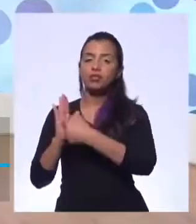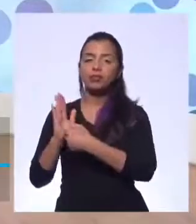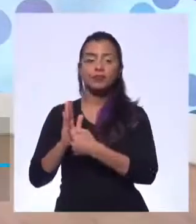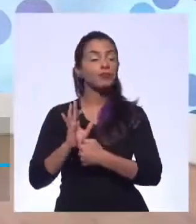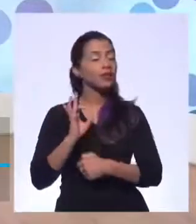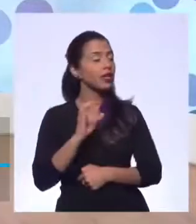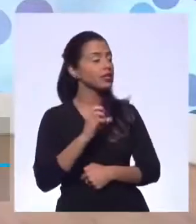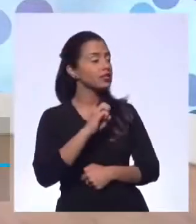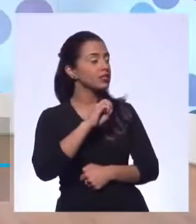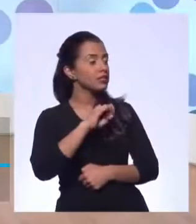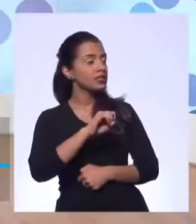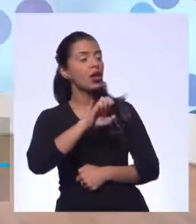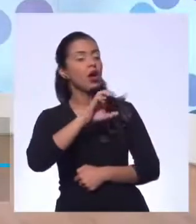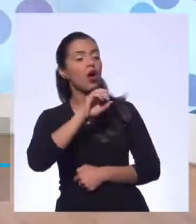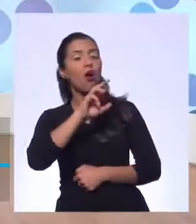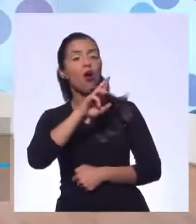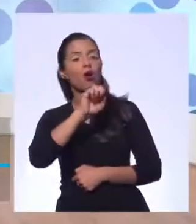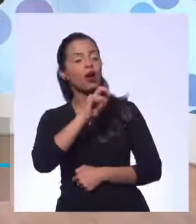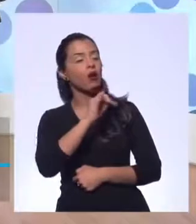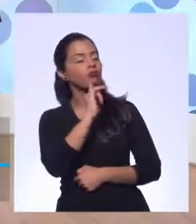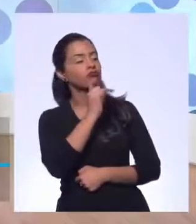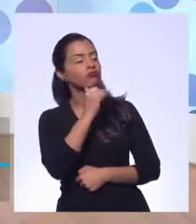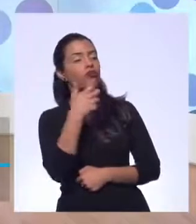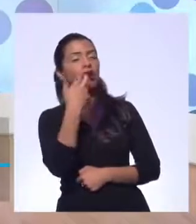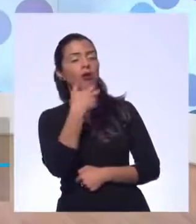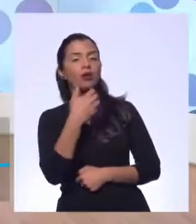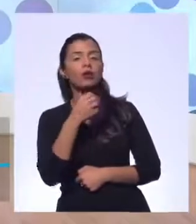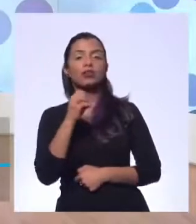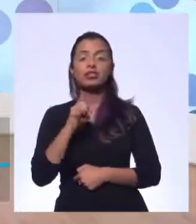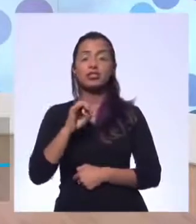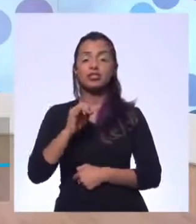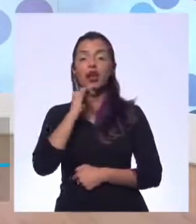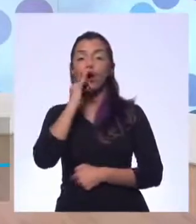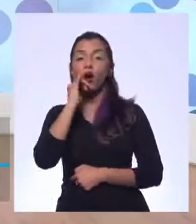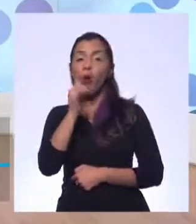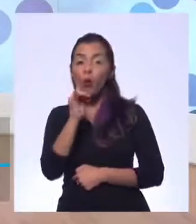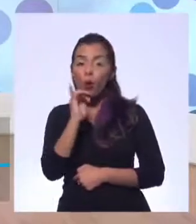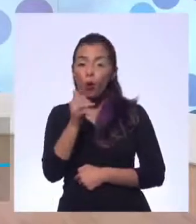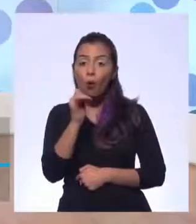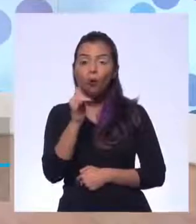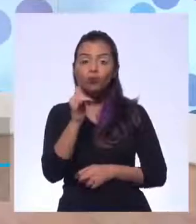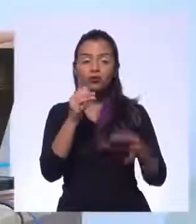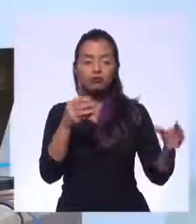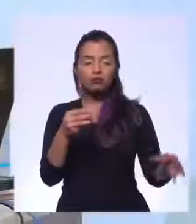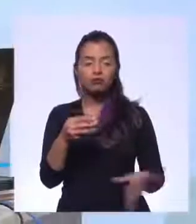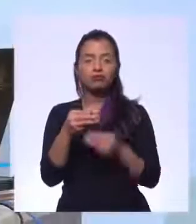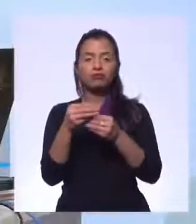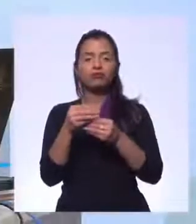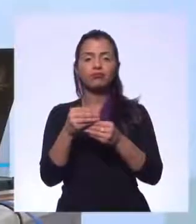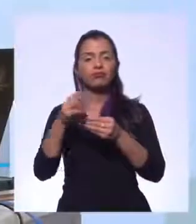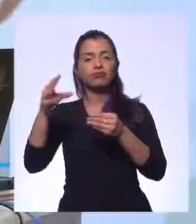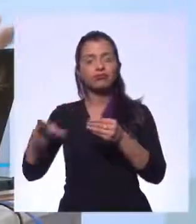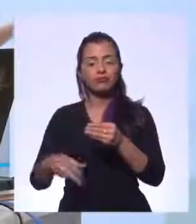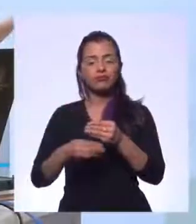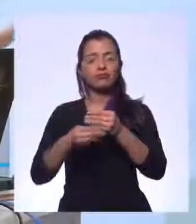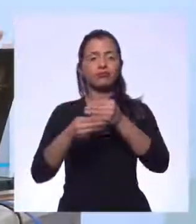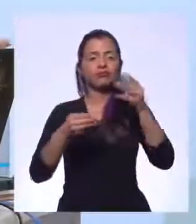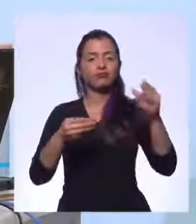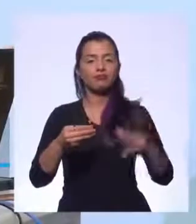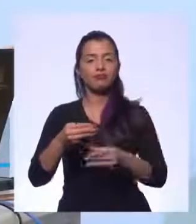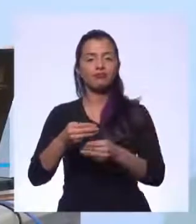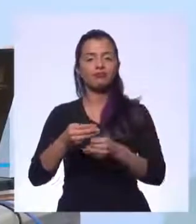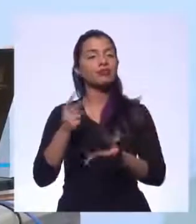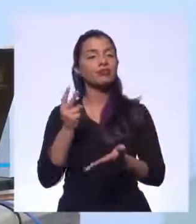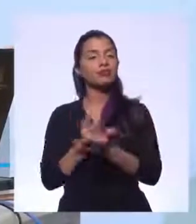né, Mônica, é aquilo, quem conta um conto... aumenta um ponto, né? Então, o legal das lendas é que elas foram também se